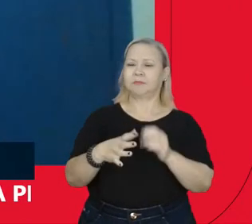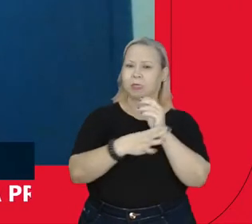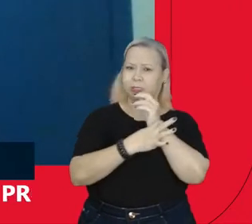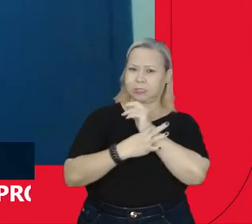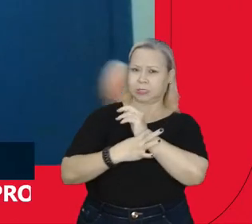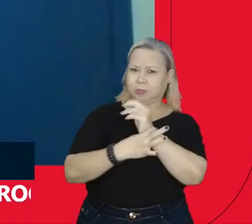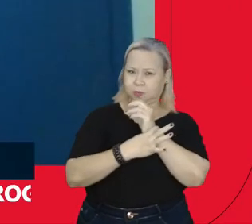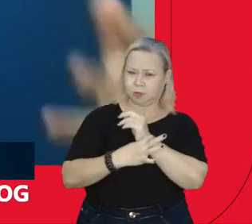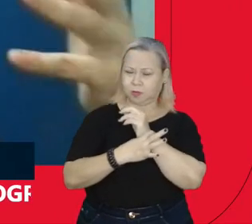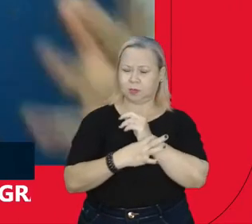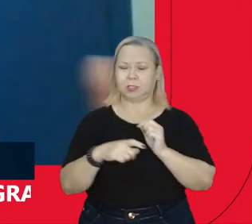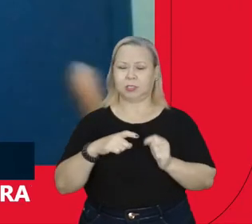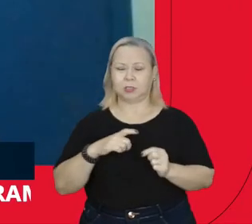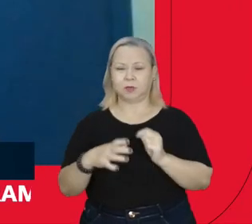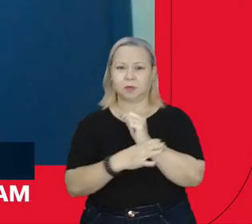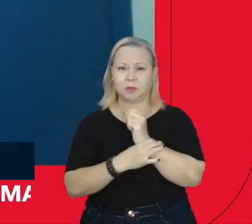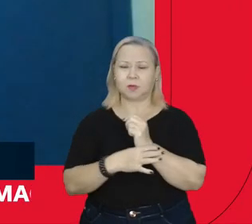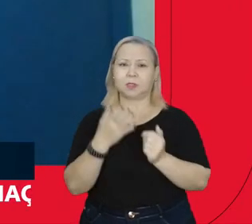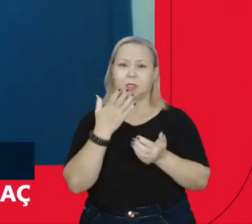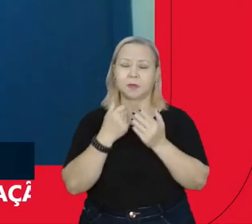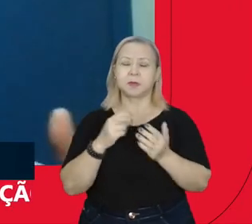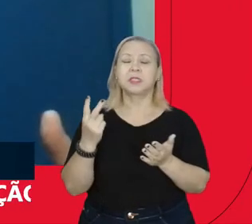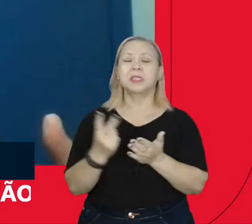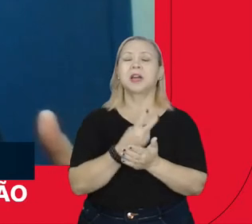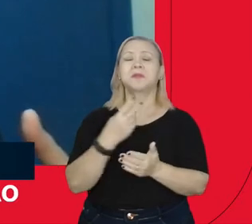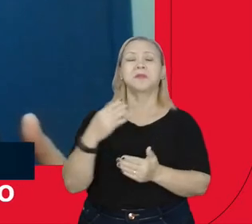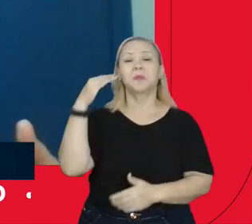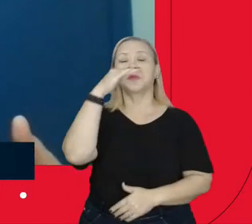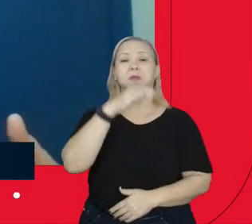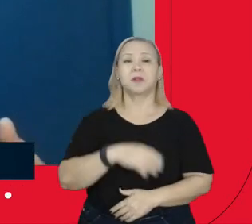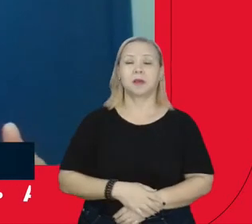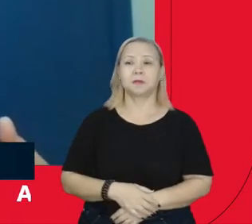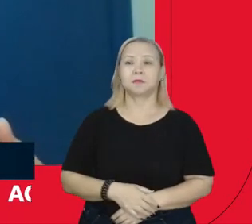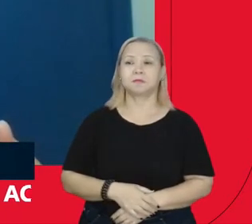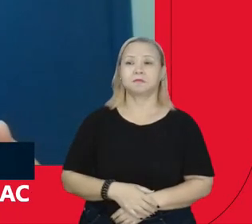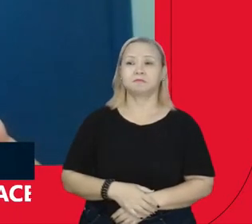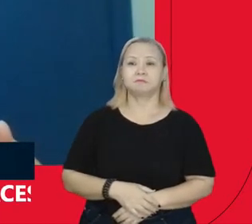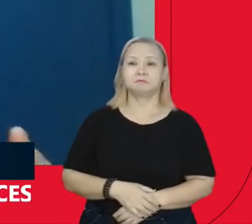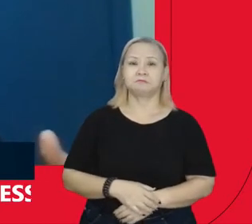da insegurança alimentar. O que aconteceu no governo Bolsonaro?